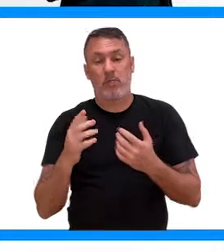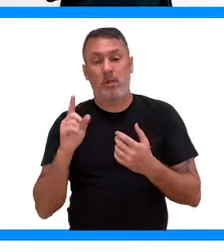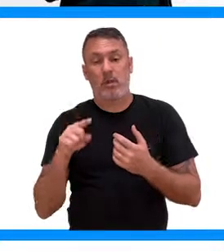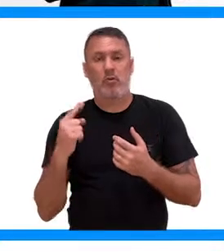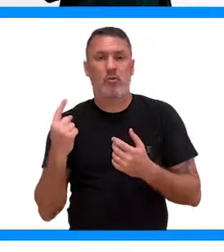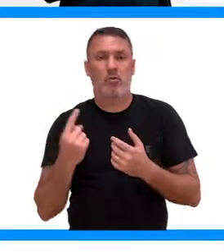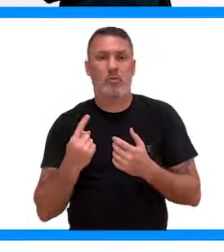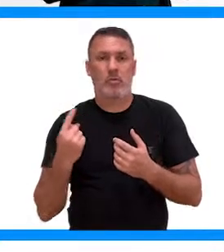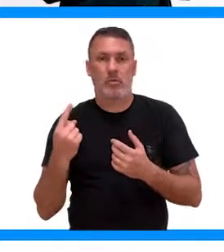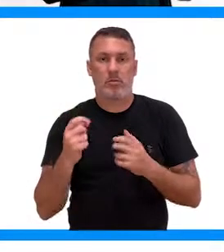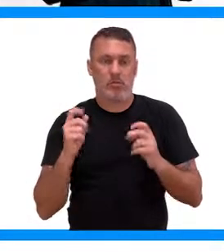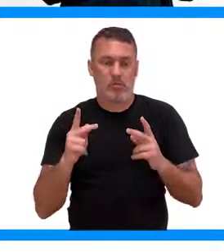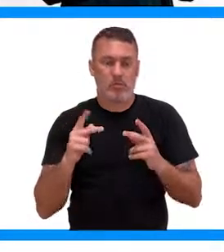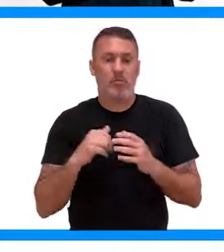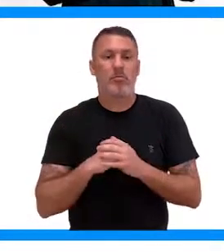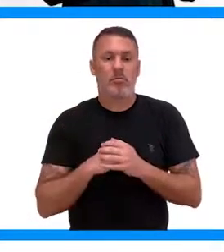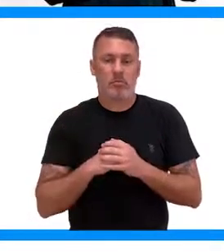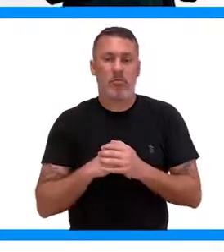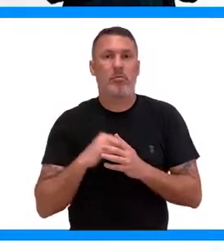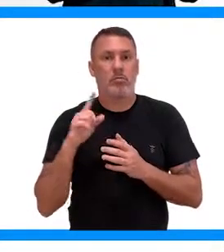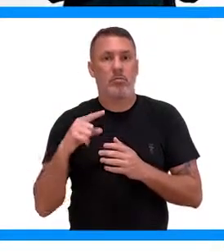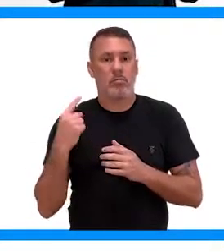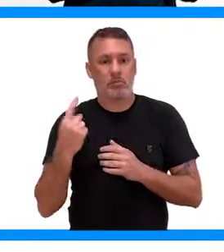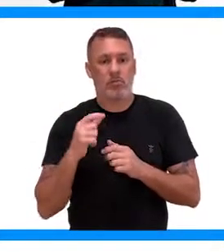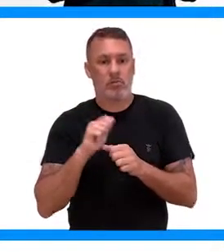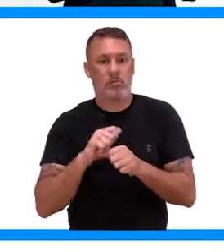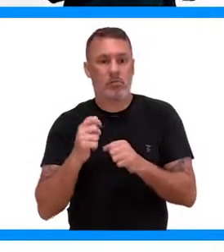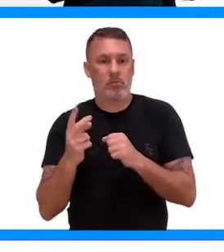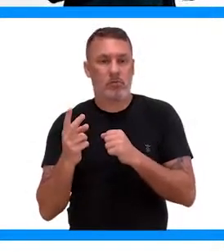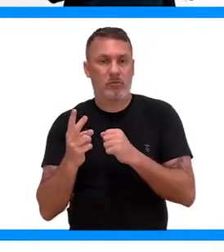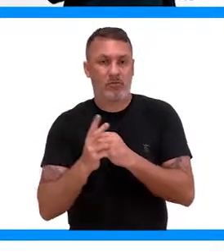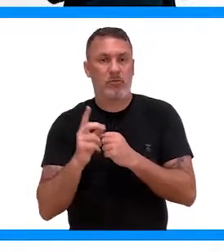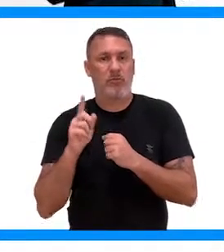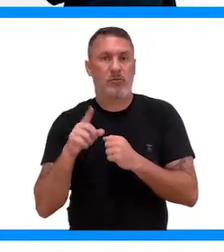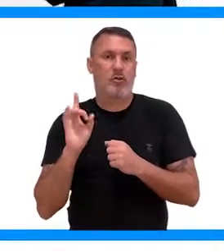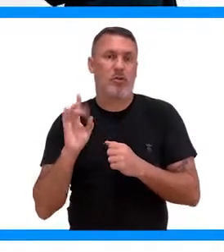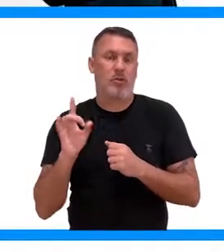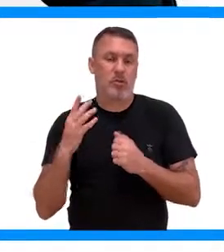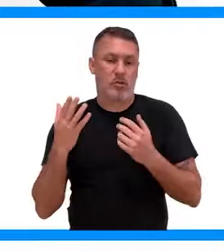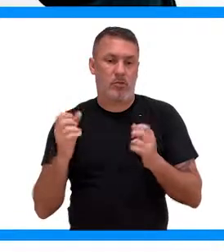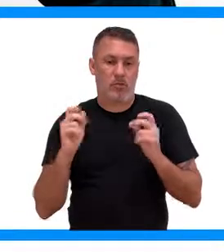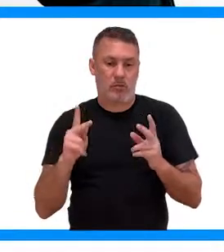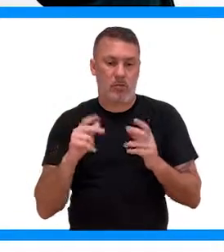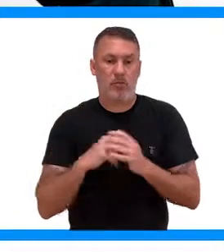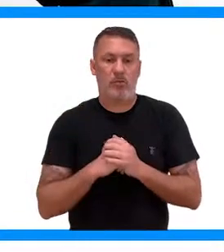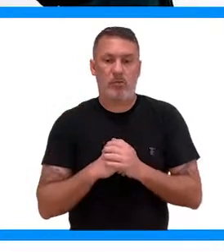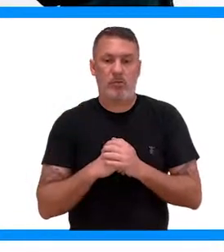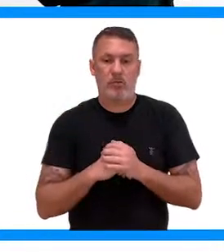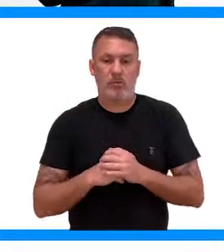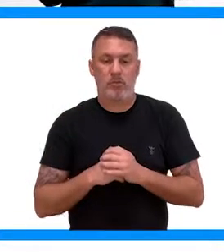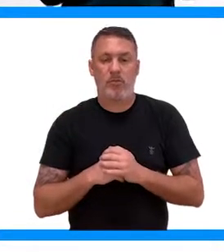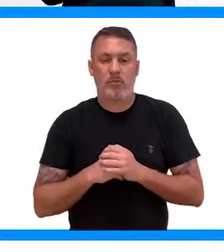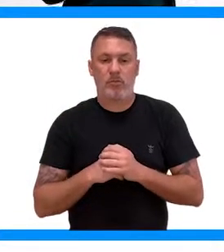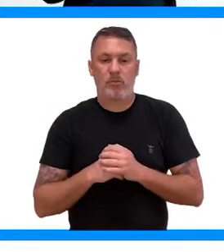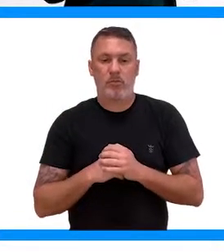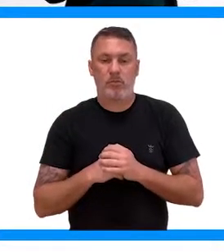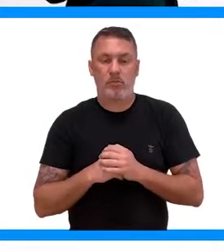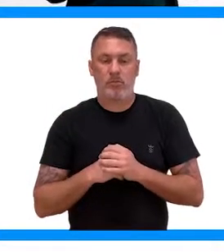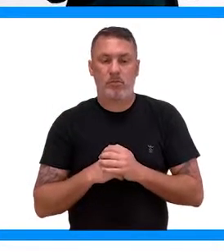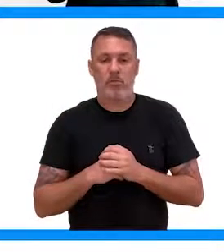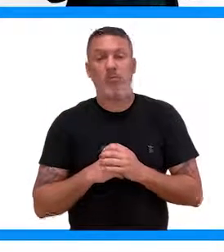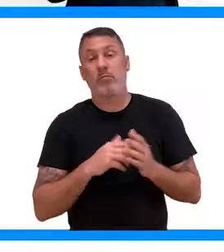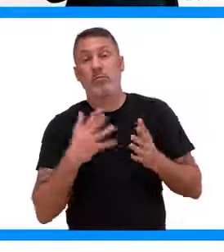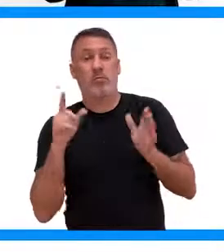aí ele é sozinho. Bien? Então, ele é o adjetivo masculino de sozinha. Bien?